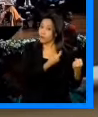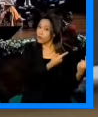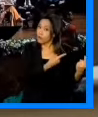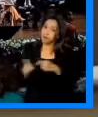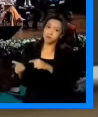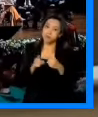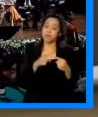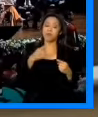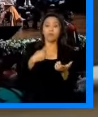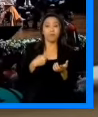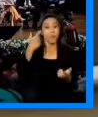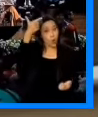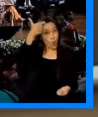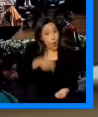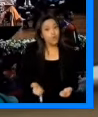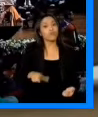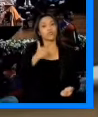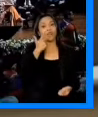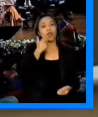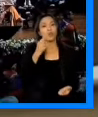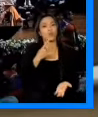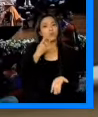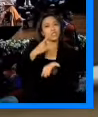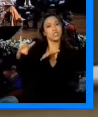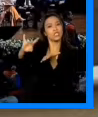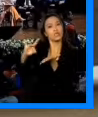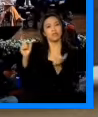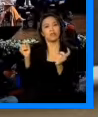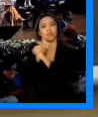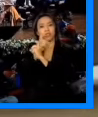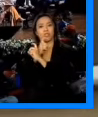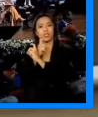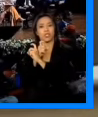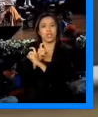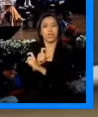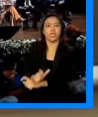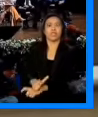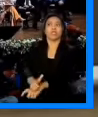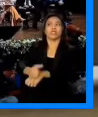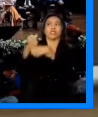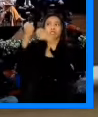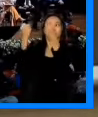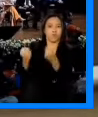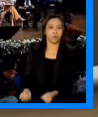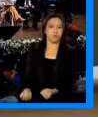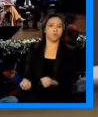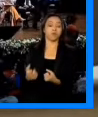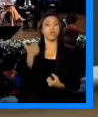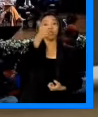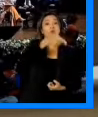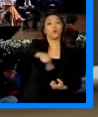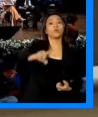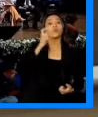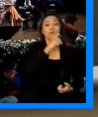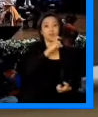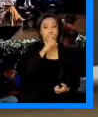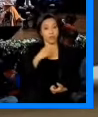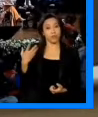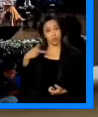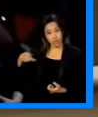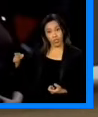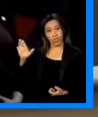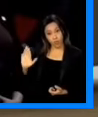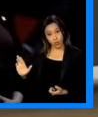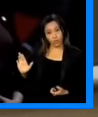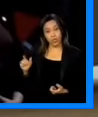dedicação, porque eu repito, o inimigo da mentira é muito grande. E uma outra mentira também, que o presidente Lula, aí não